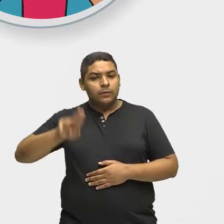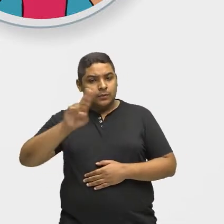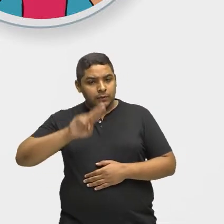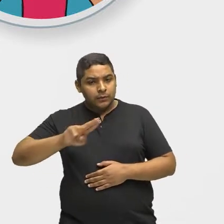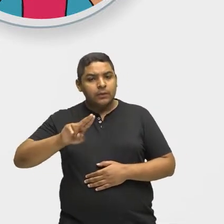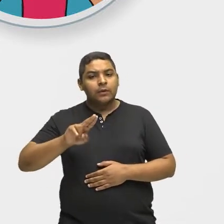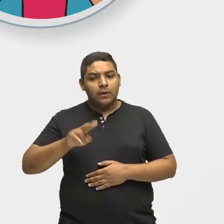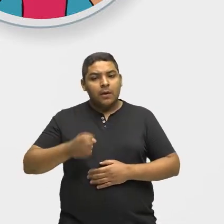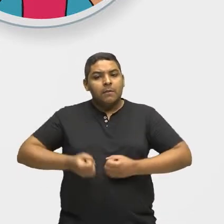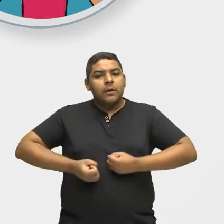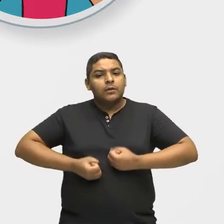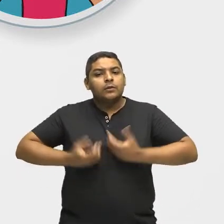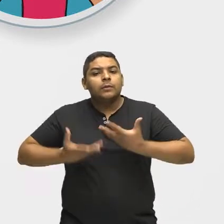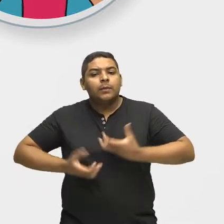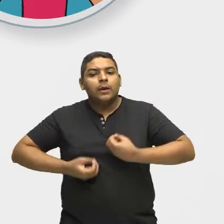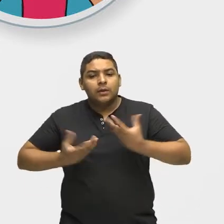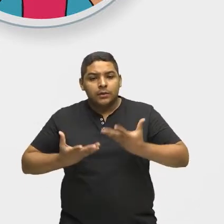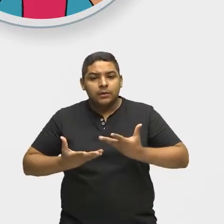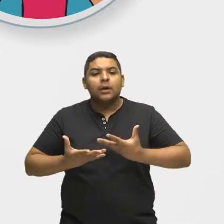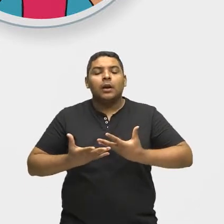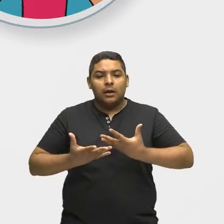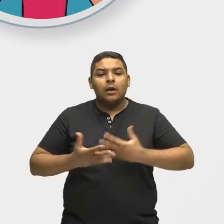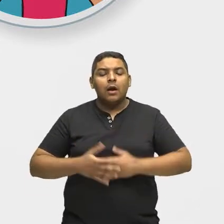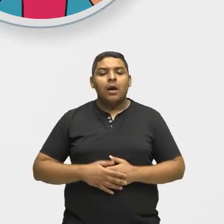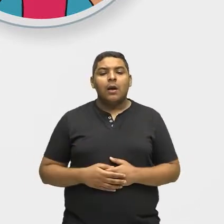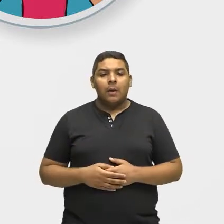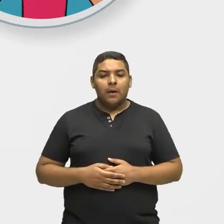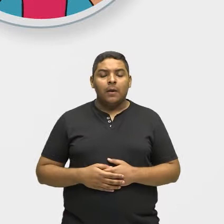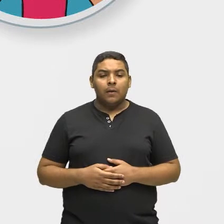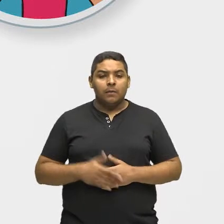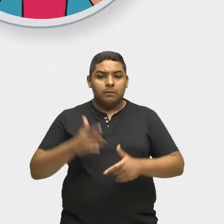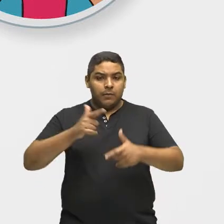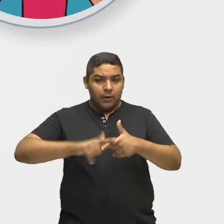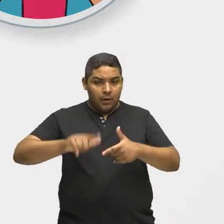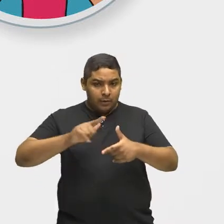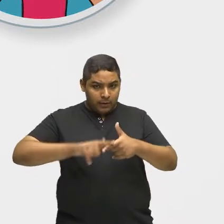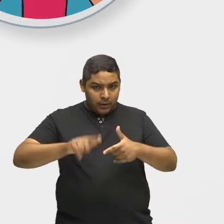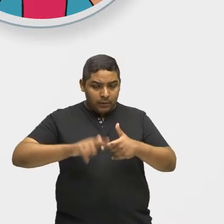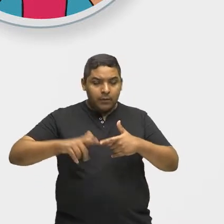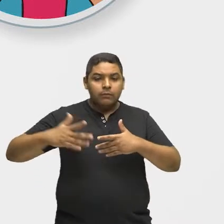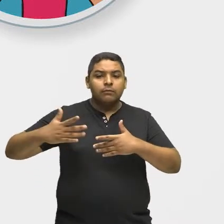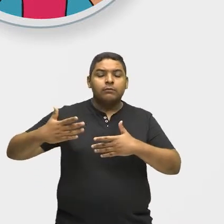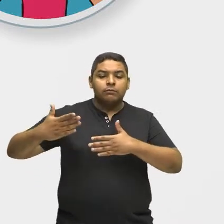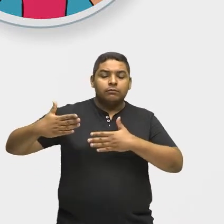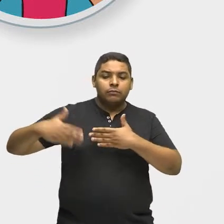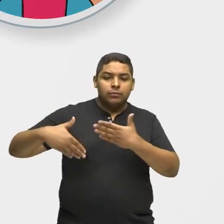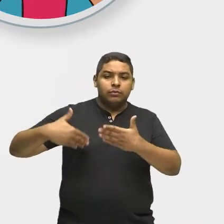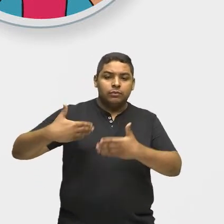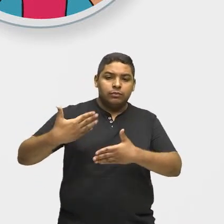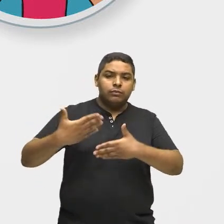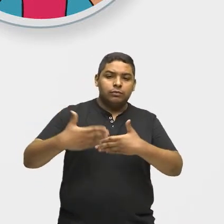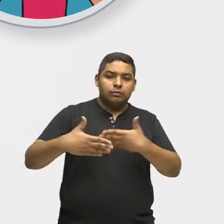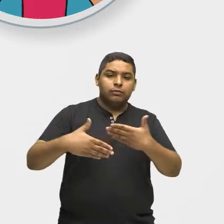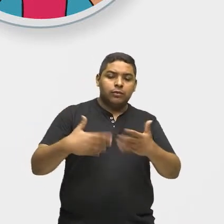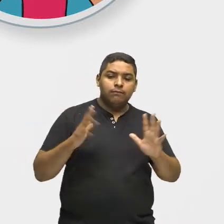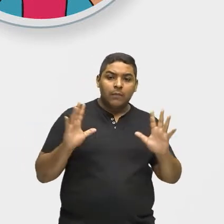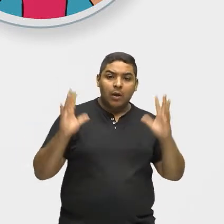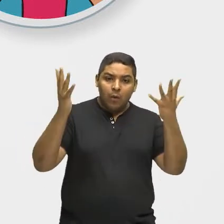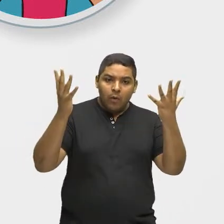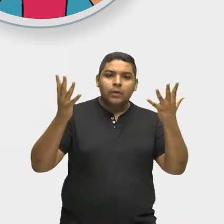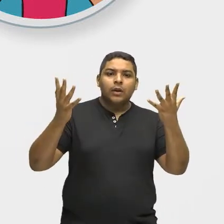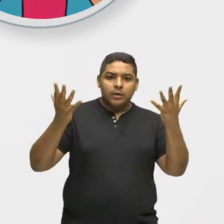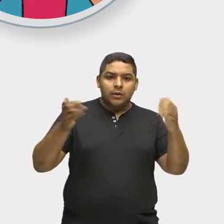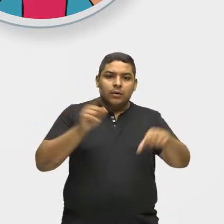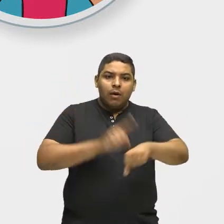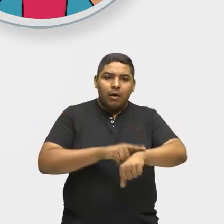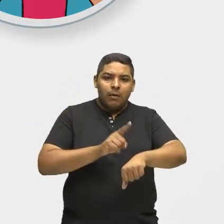para expressar uma situação que está em progresso. Eu já falei várias vezes, né? Que está acontecendo nesse momento,